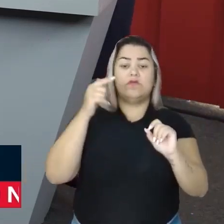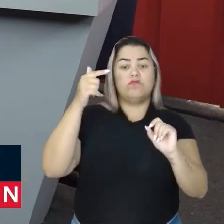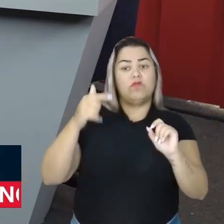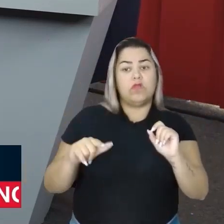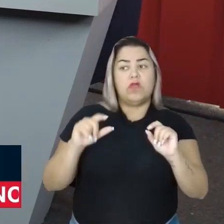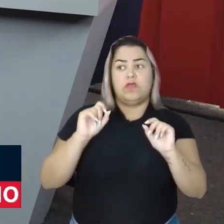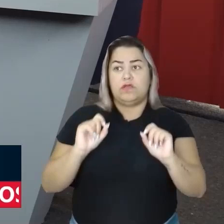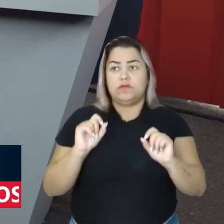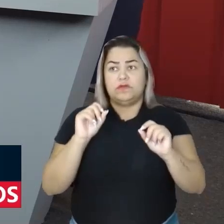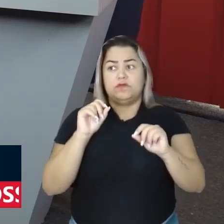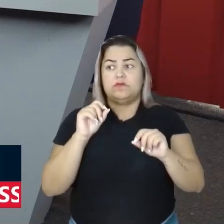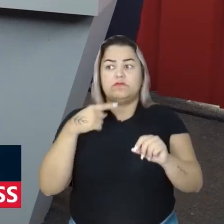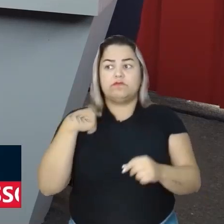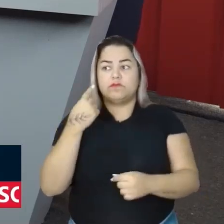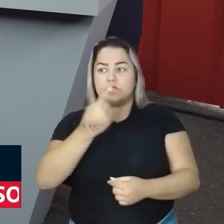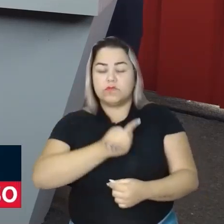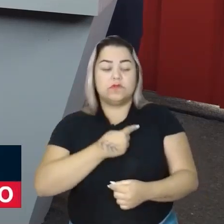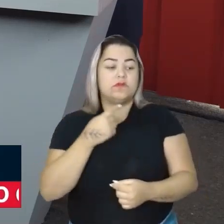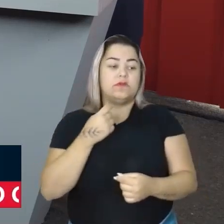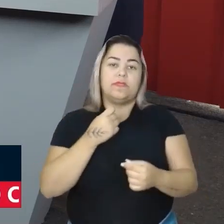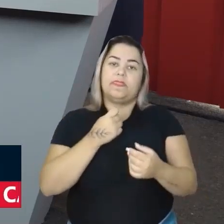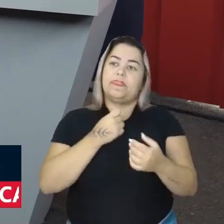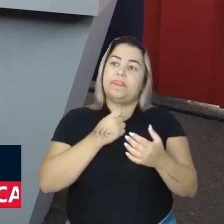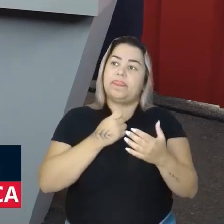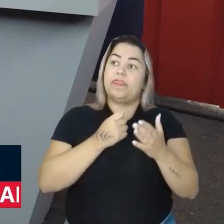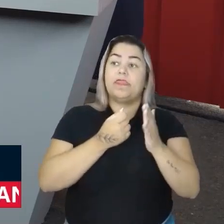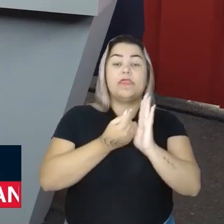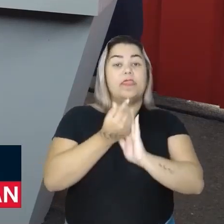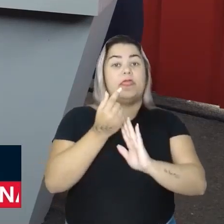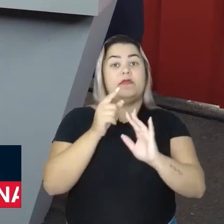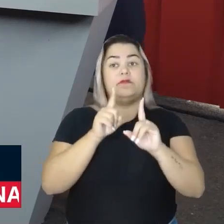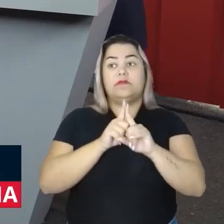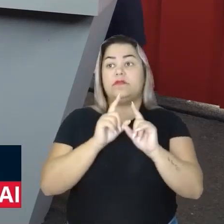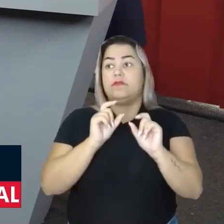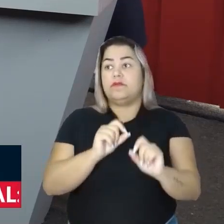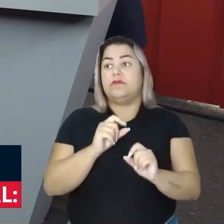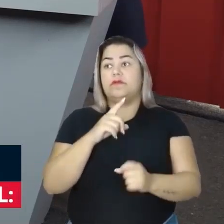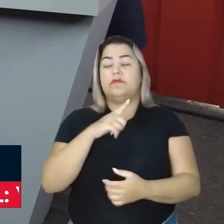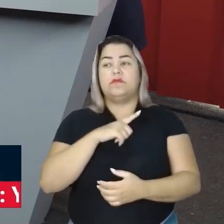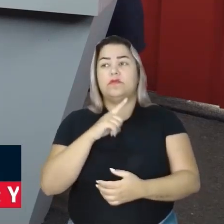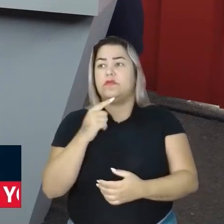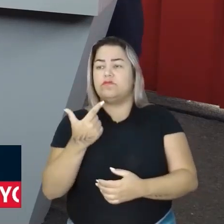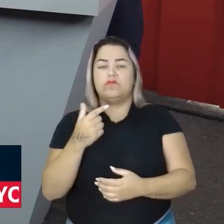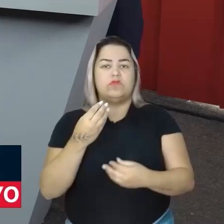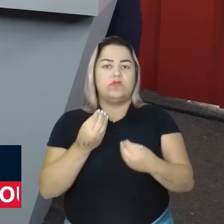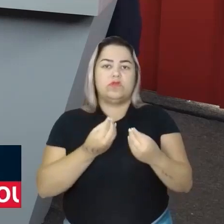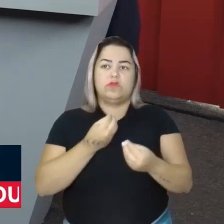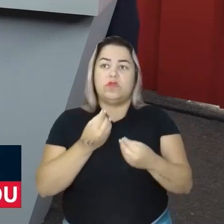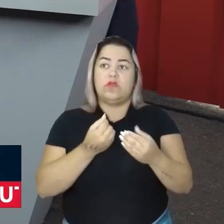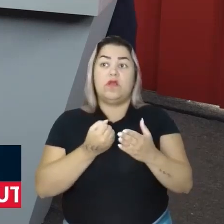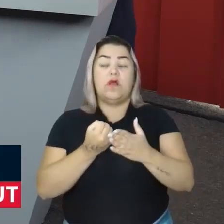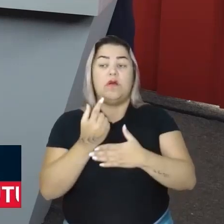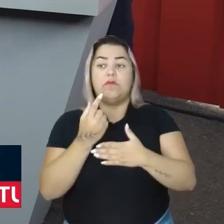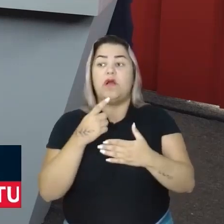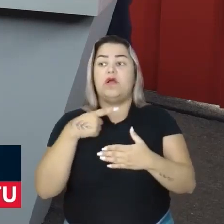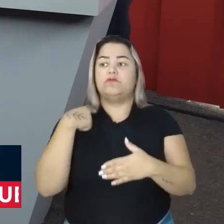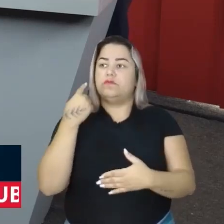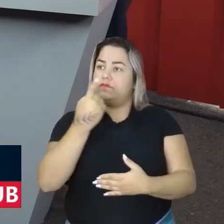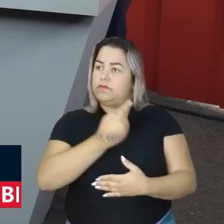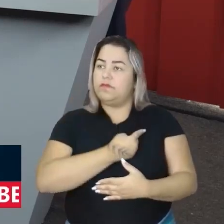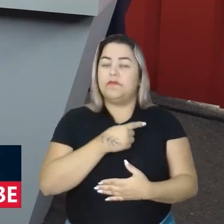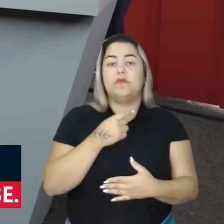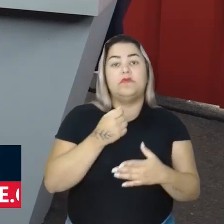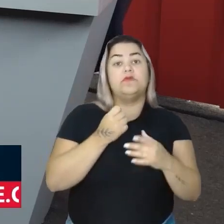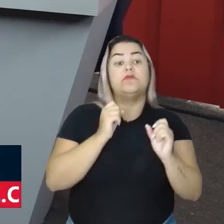o seguinte, em vez de nós irmos lá e ter primeiro o programa, porque os outros programas nem tinham, nem iam comprar de uma rede, né? Aqui nós estamos comprando